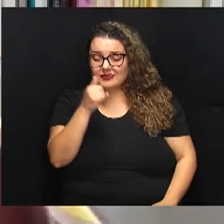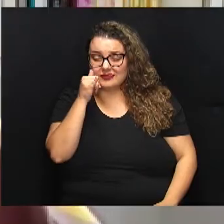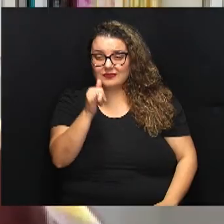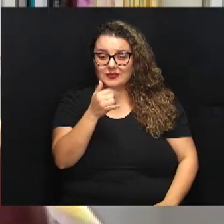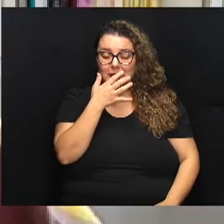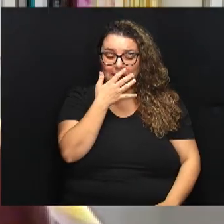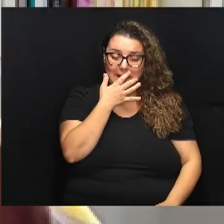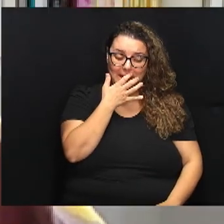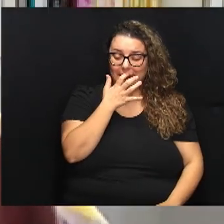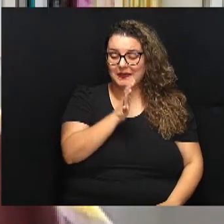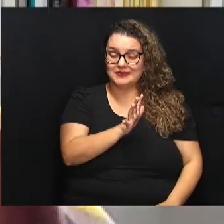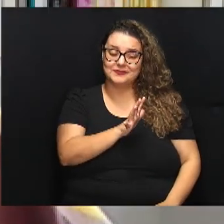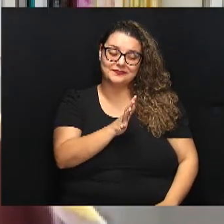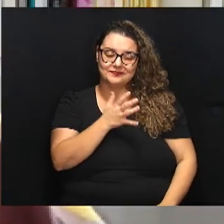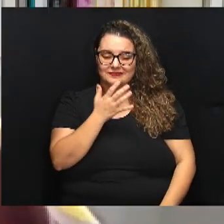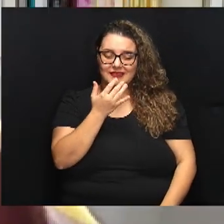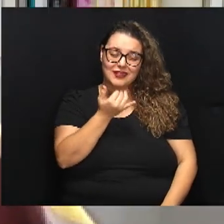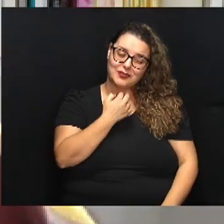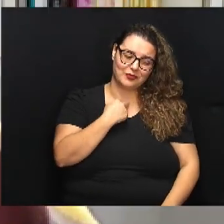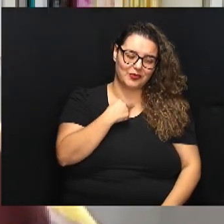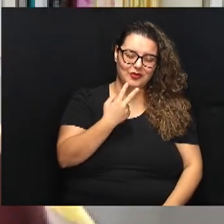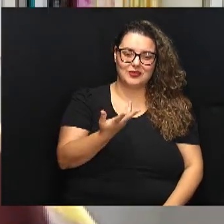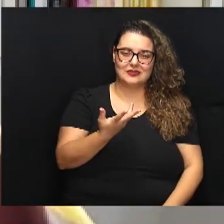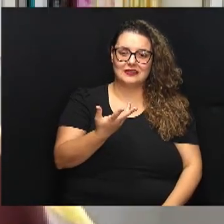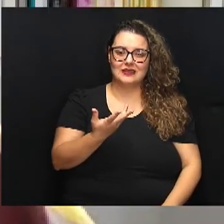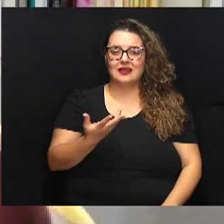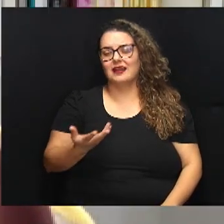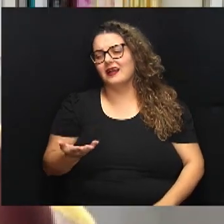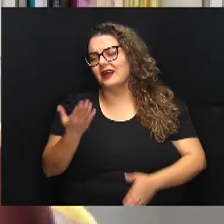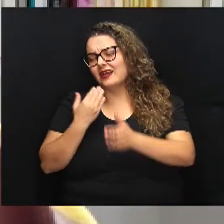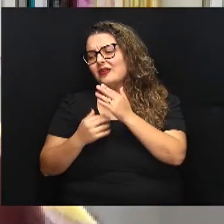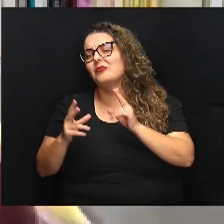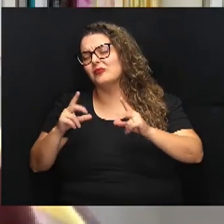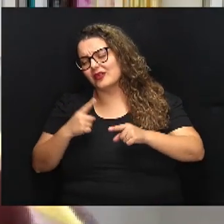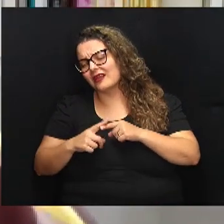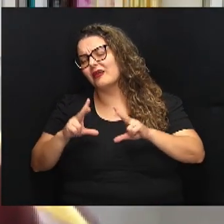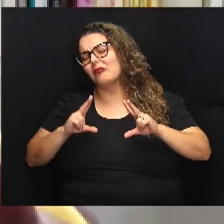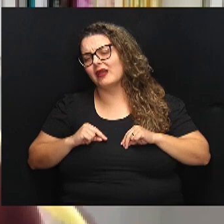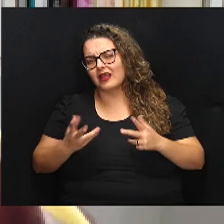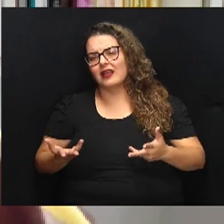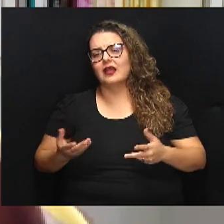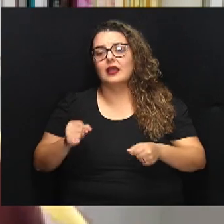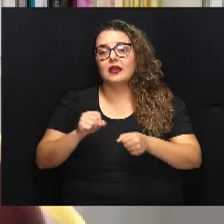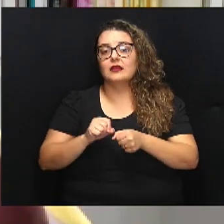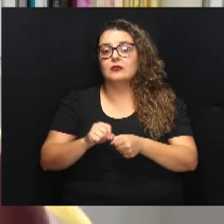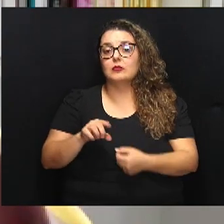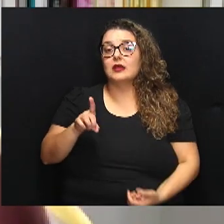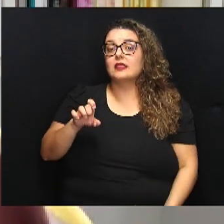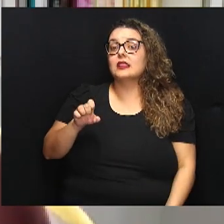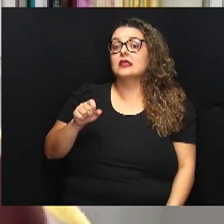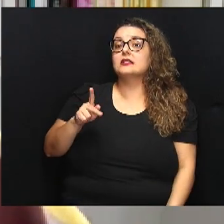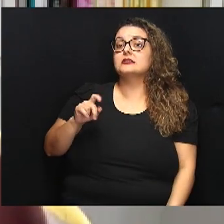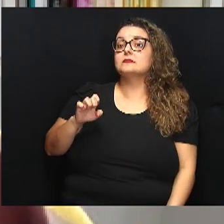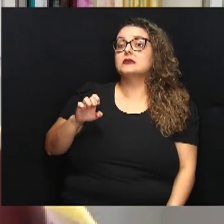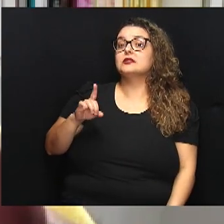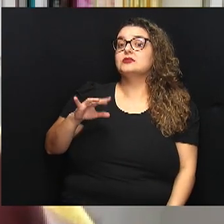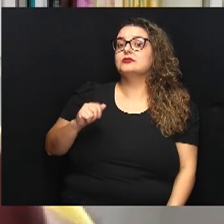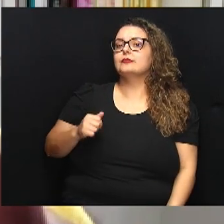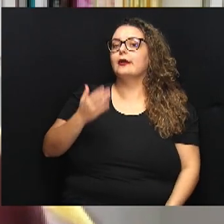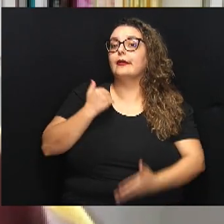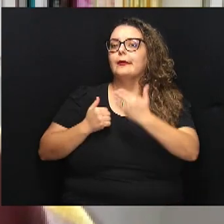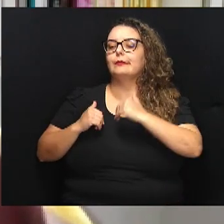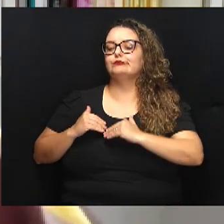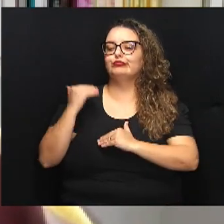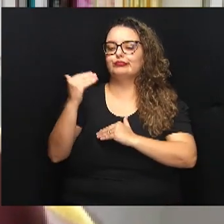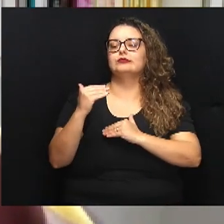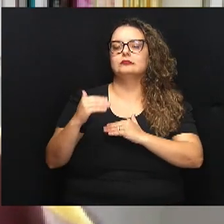finalmente comer porque eu mereço e acabar fazendo uma despedida, né? Comendo muito mais. Então, o que é